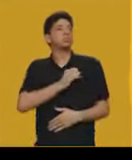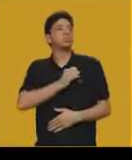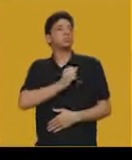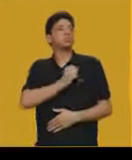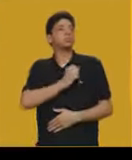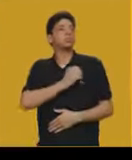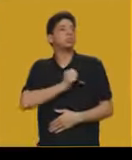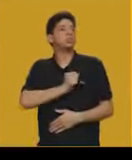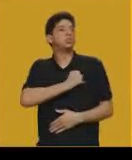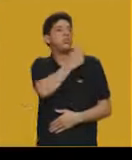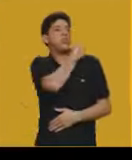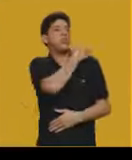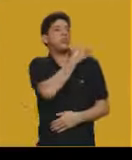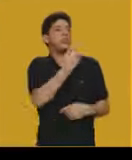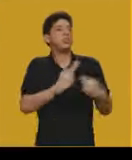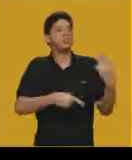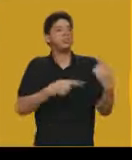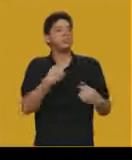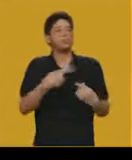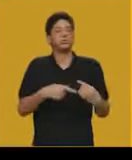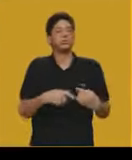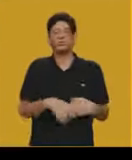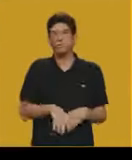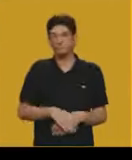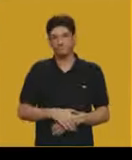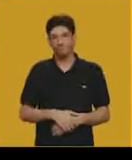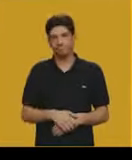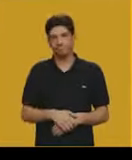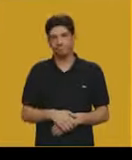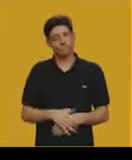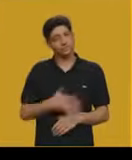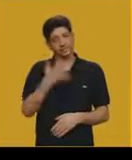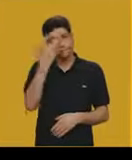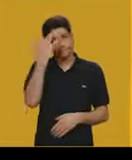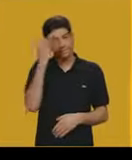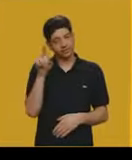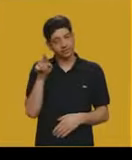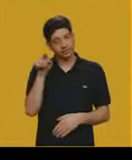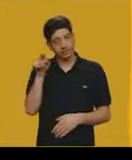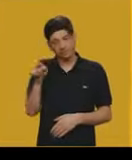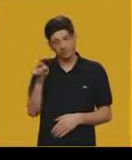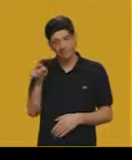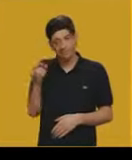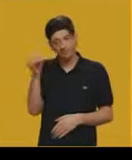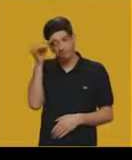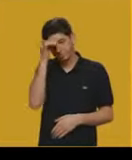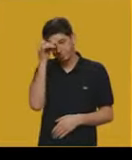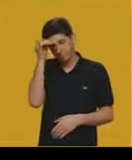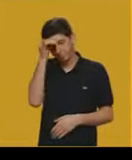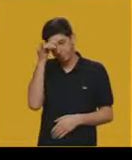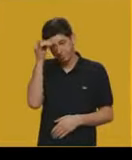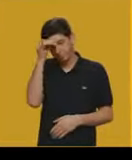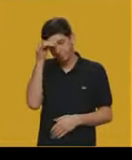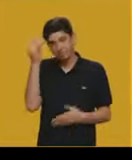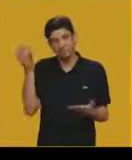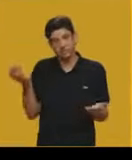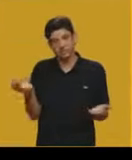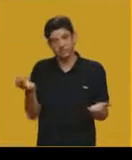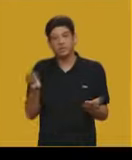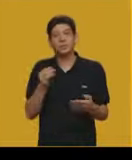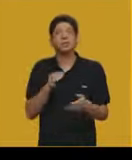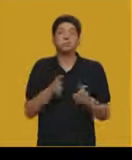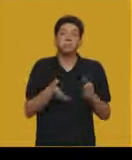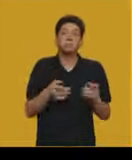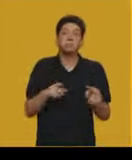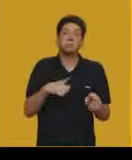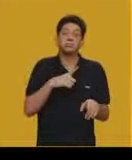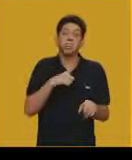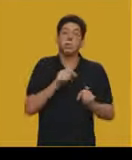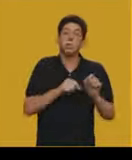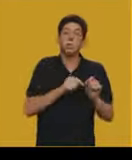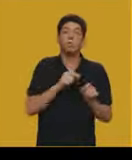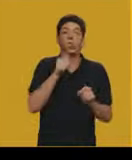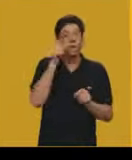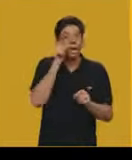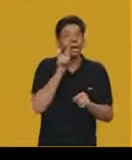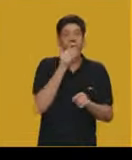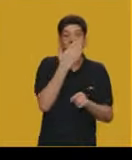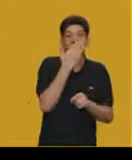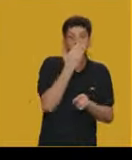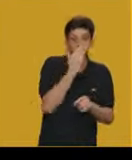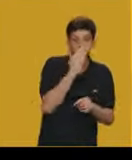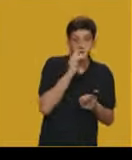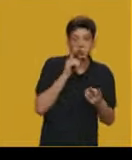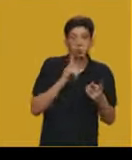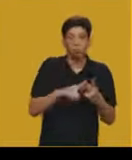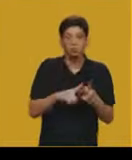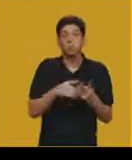não sabe o imbecil que da sua ignorância política nasce a prostituta o menor abandonado eo pior de todos